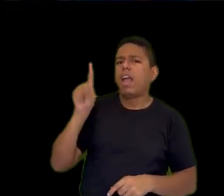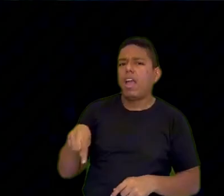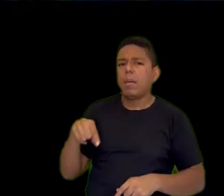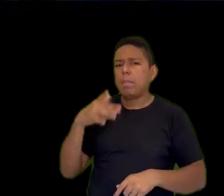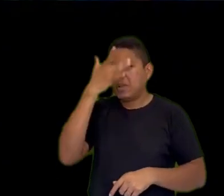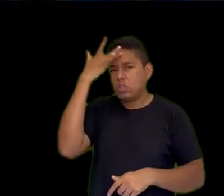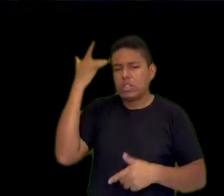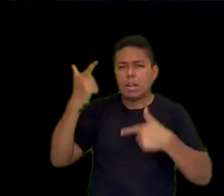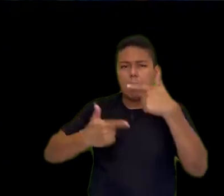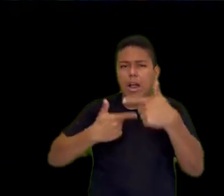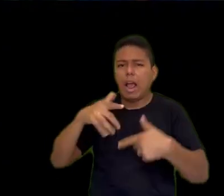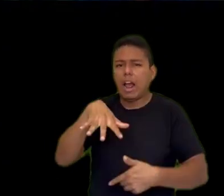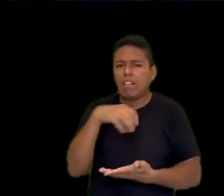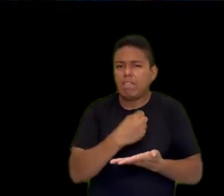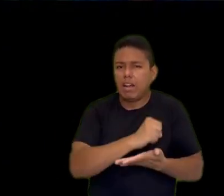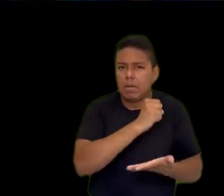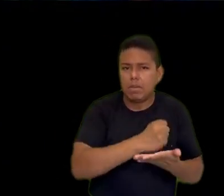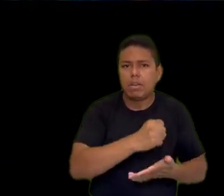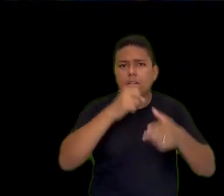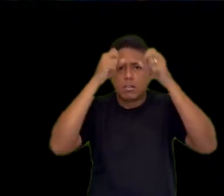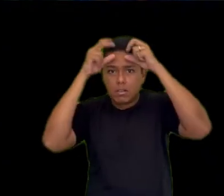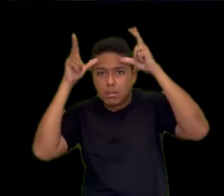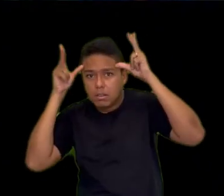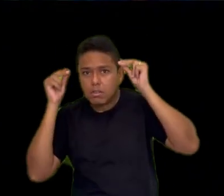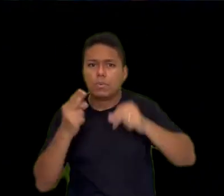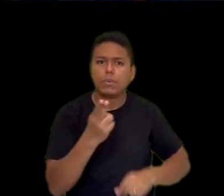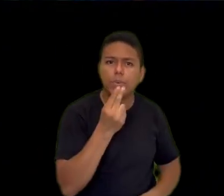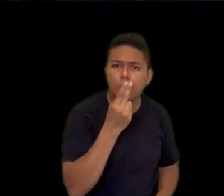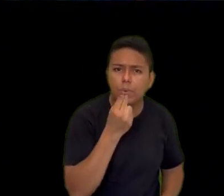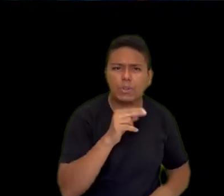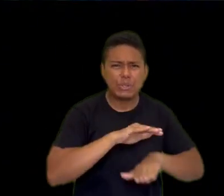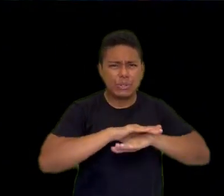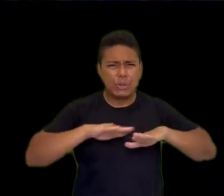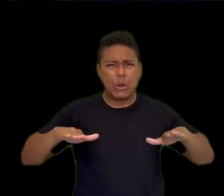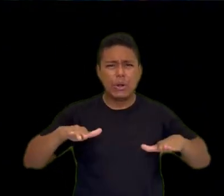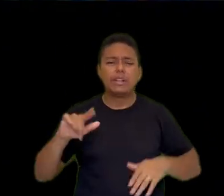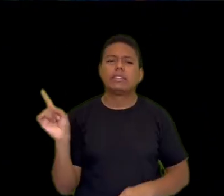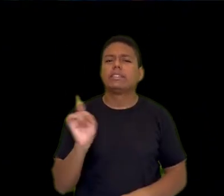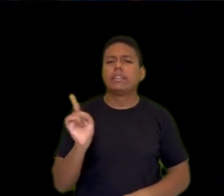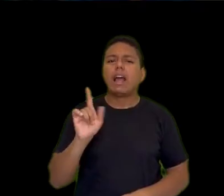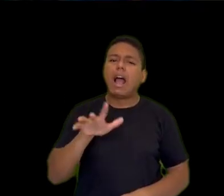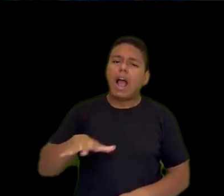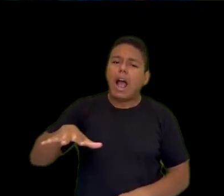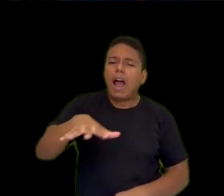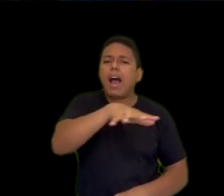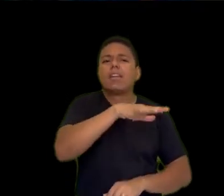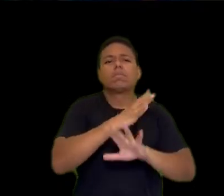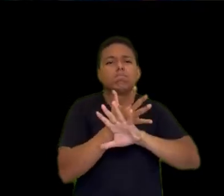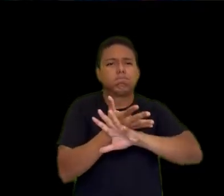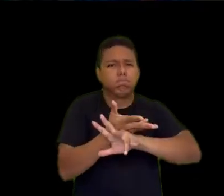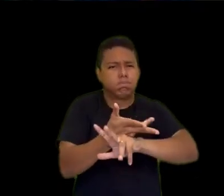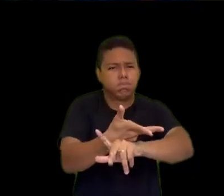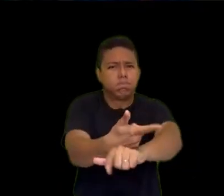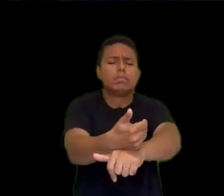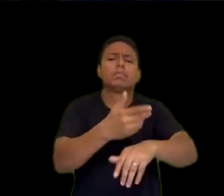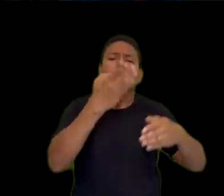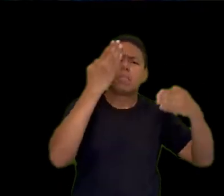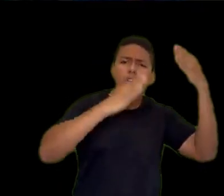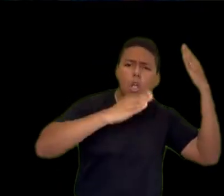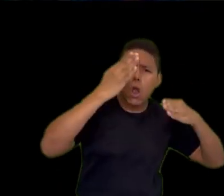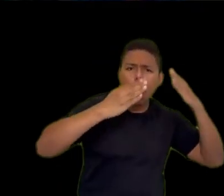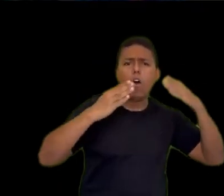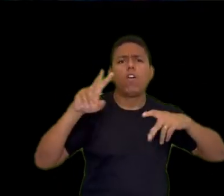nutricionista. Ela tem que ser uma área realmente multiprofissional, com biólogo, com veterinário, com médico, com sanitarista,